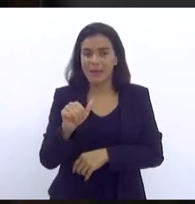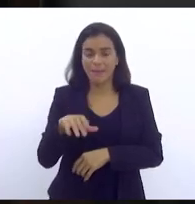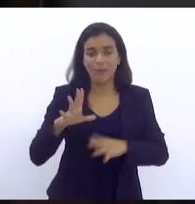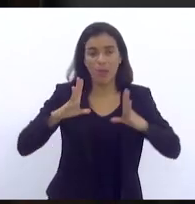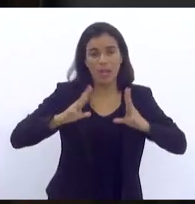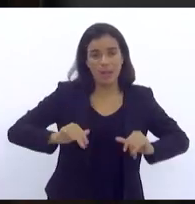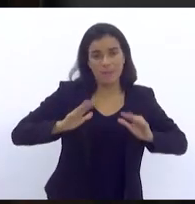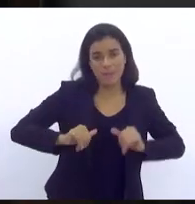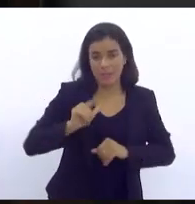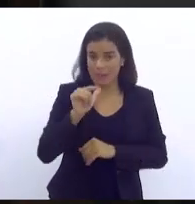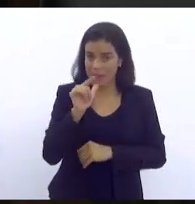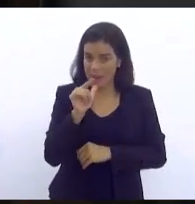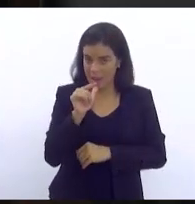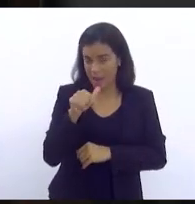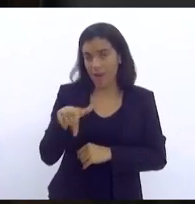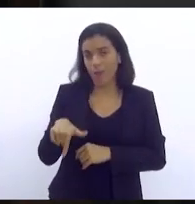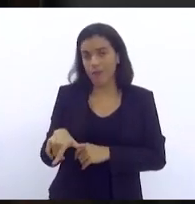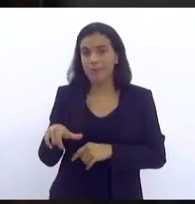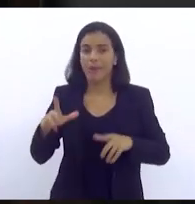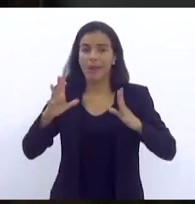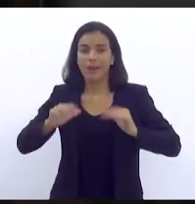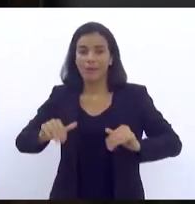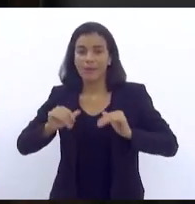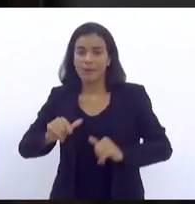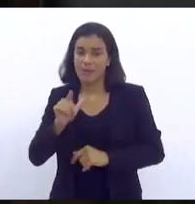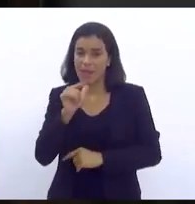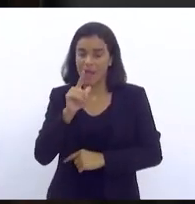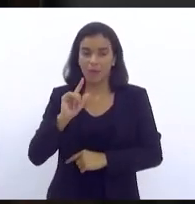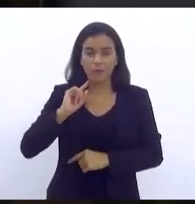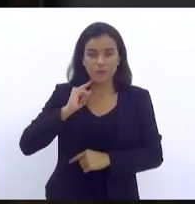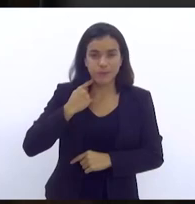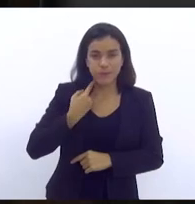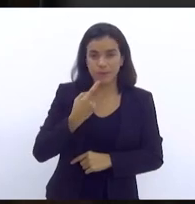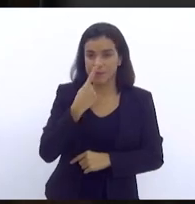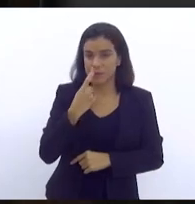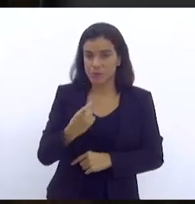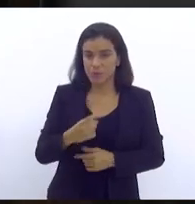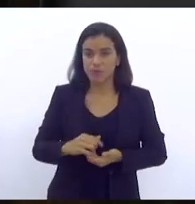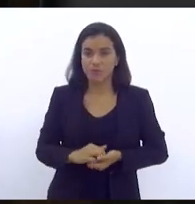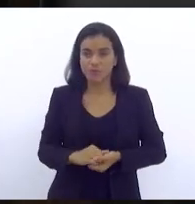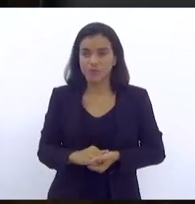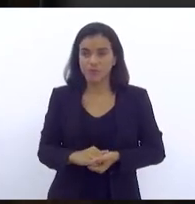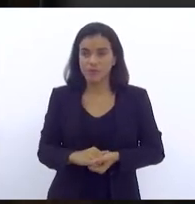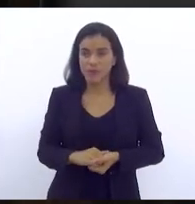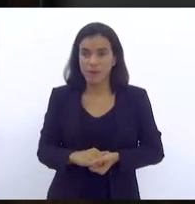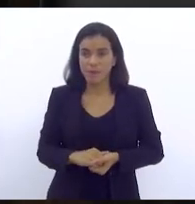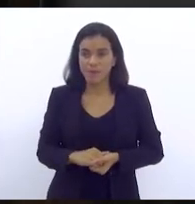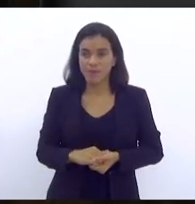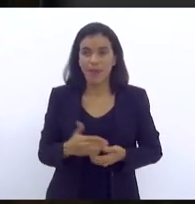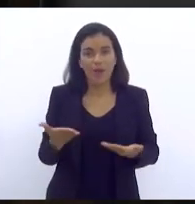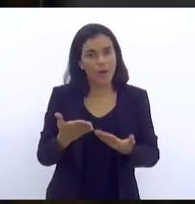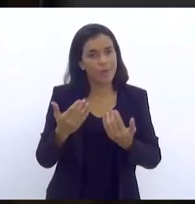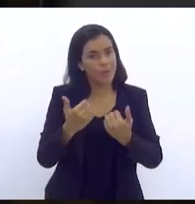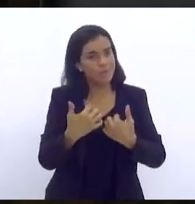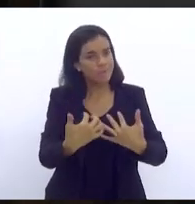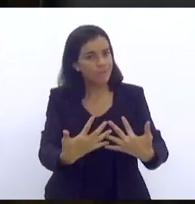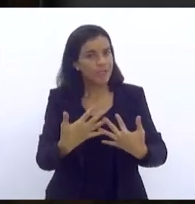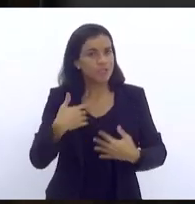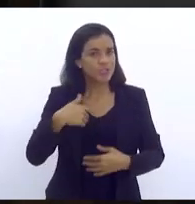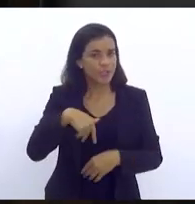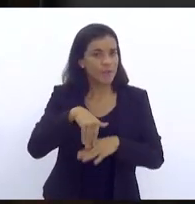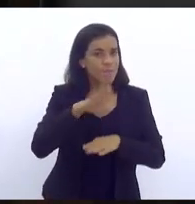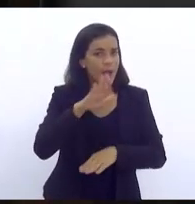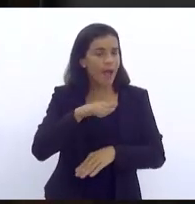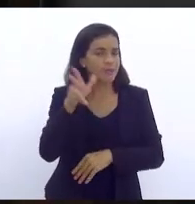esgoto eh sem mais delongas aqui até para que nessa audiência a gente ouça mais as